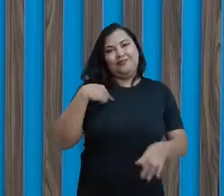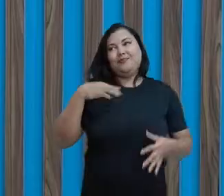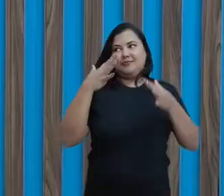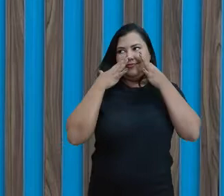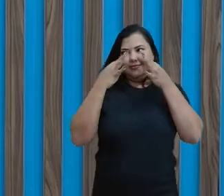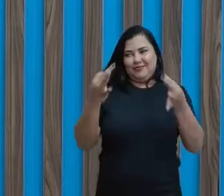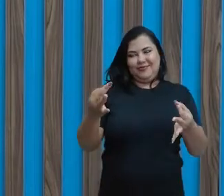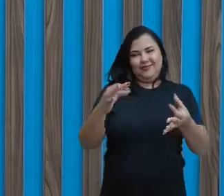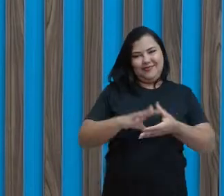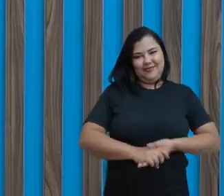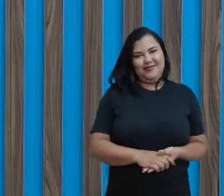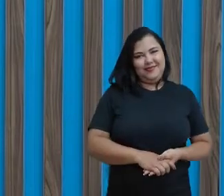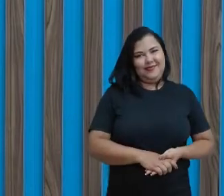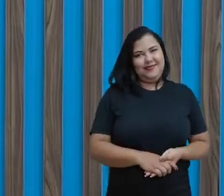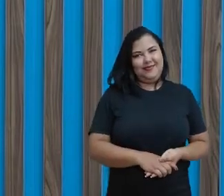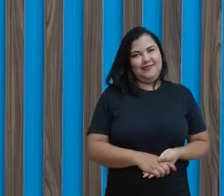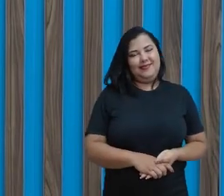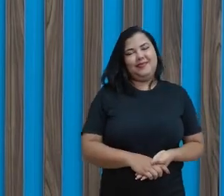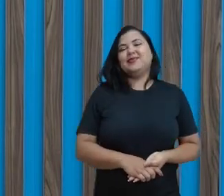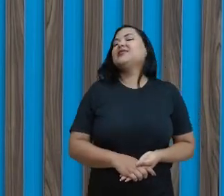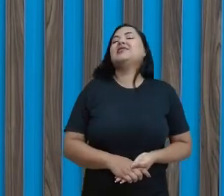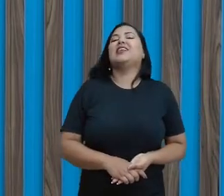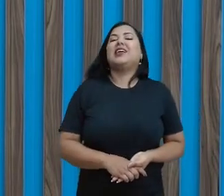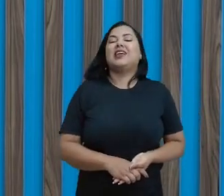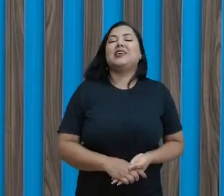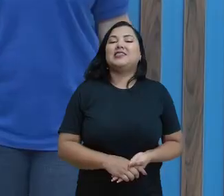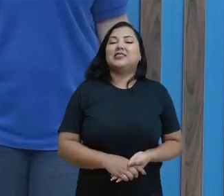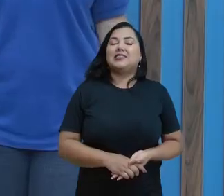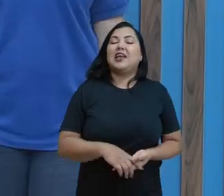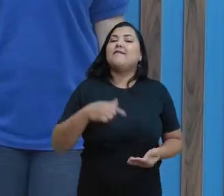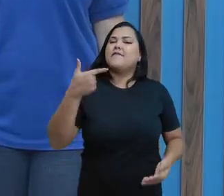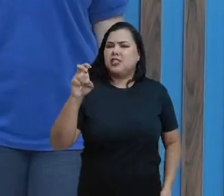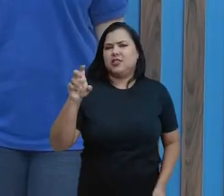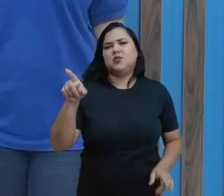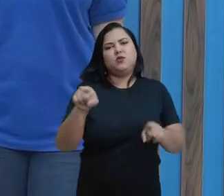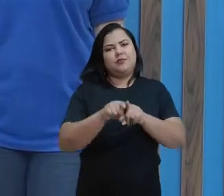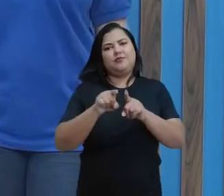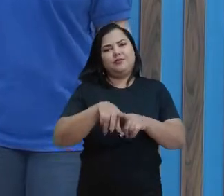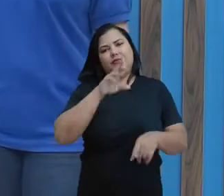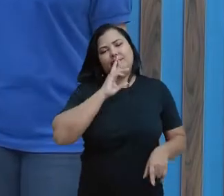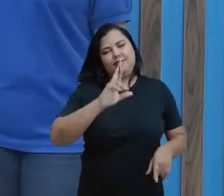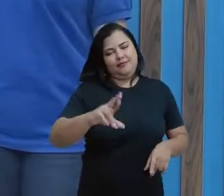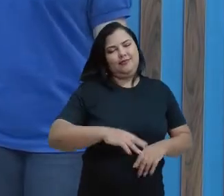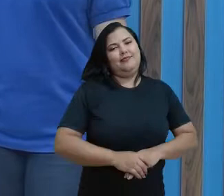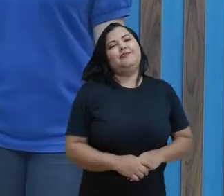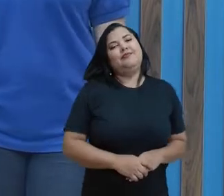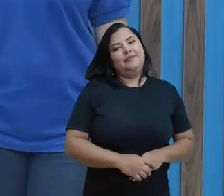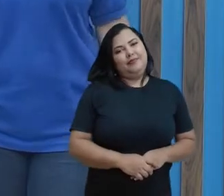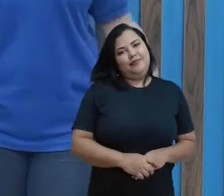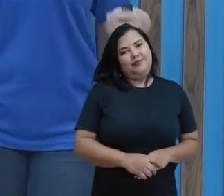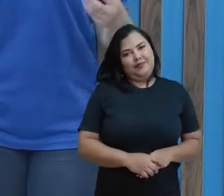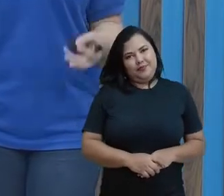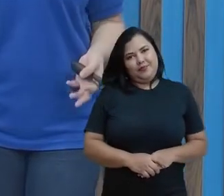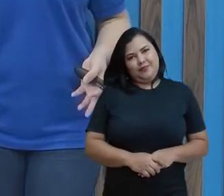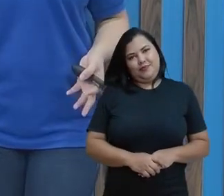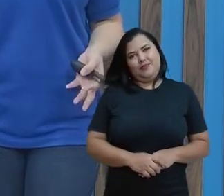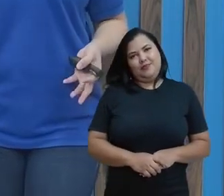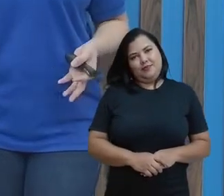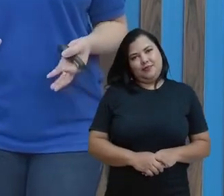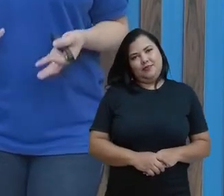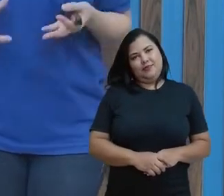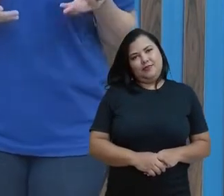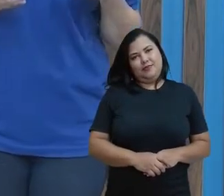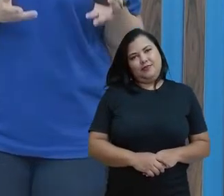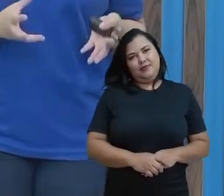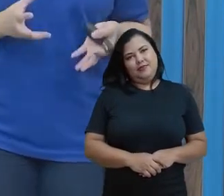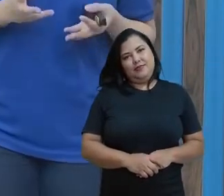aqui, viu? E aí a gente vai ter 25 também como resposta, né? Menos 5 vezes menos 5 vai dar